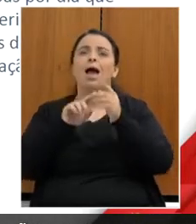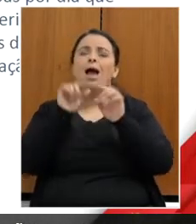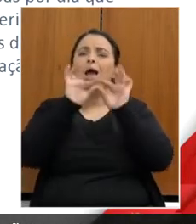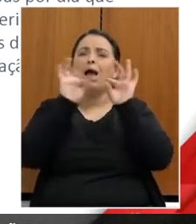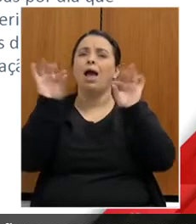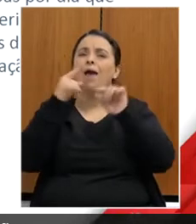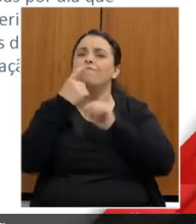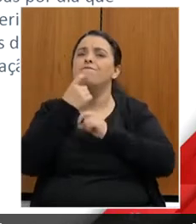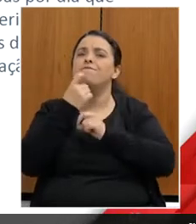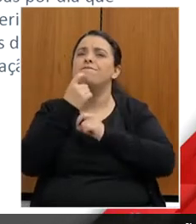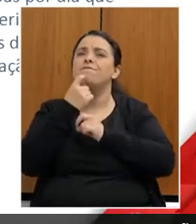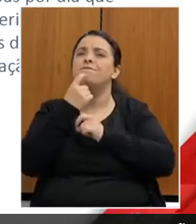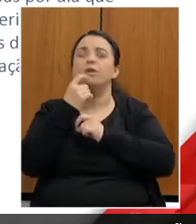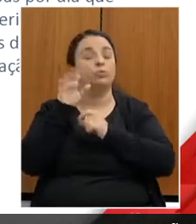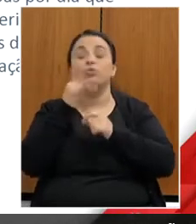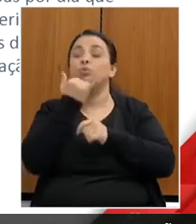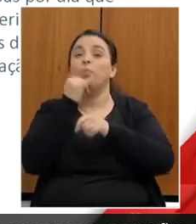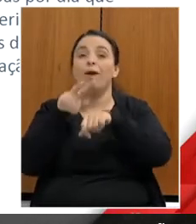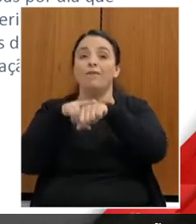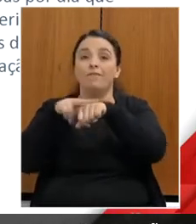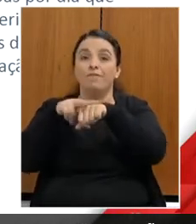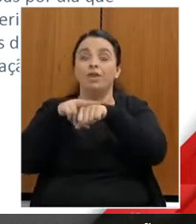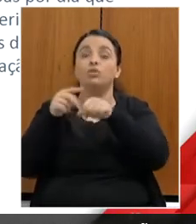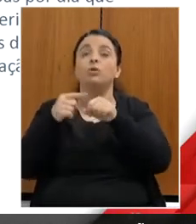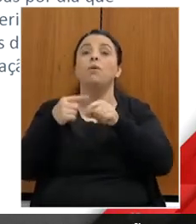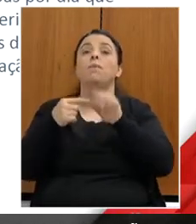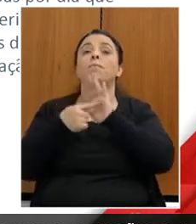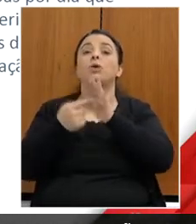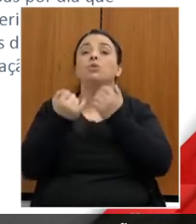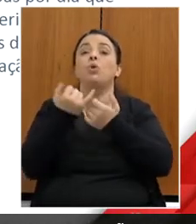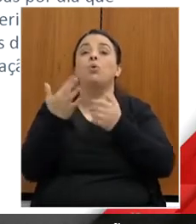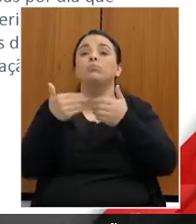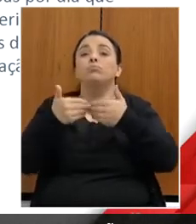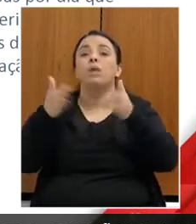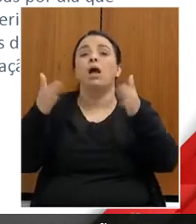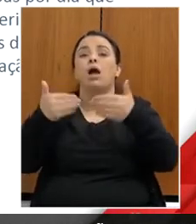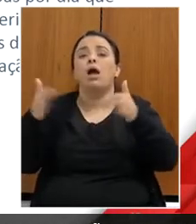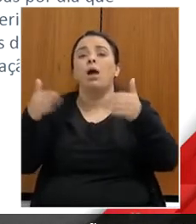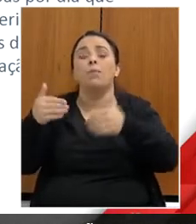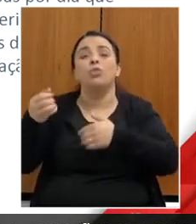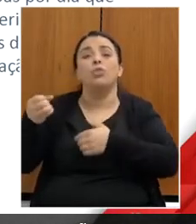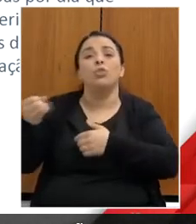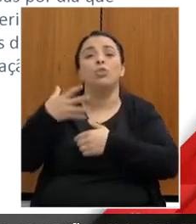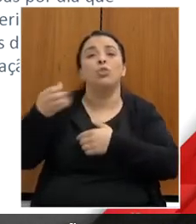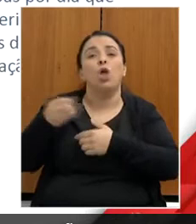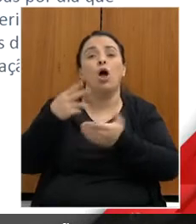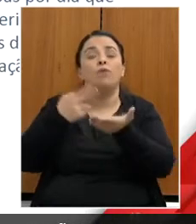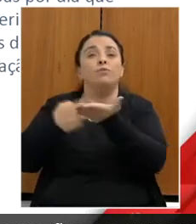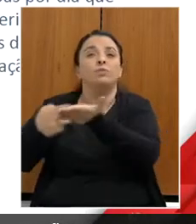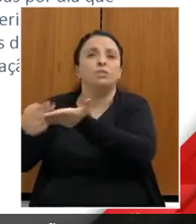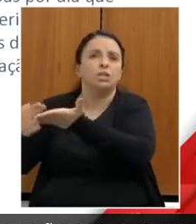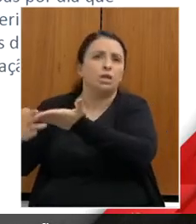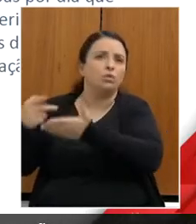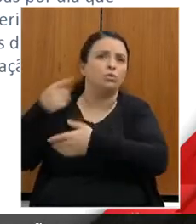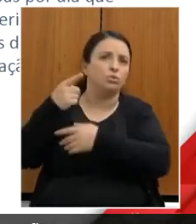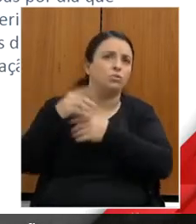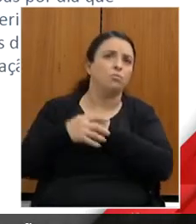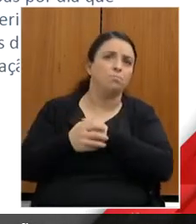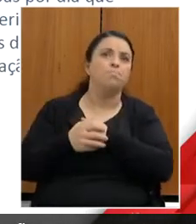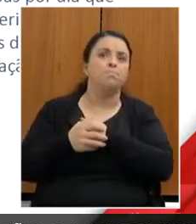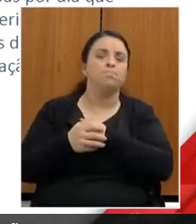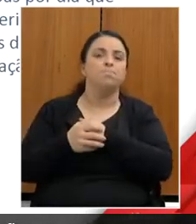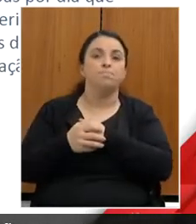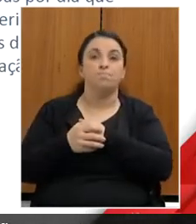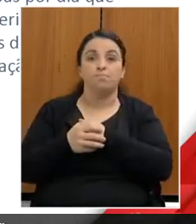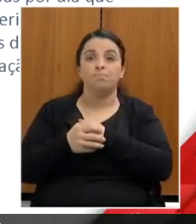Se não houvesse ampliação de leitos, que é a linha roxa, tudo que estiver acima da linha roxa, em azul, seria um paciente sem leitos, não atendidos.